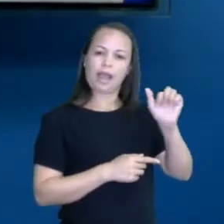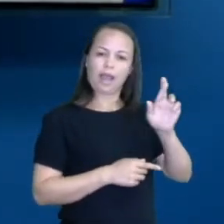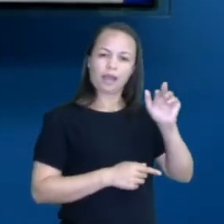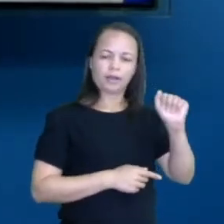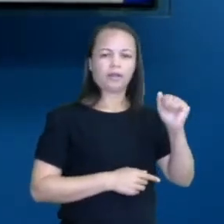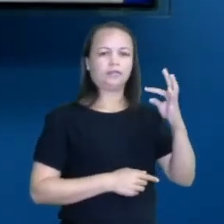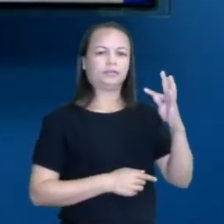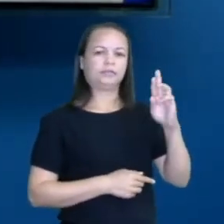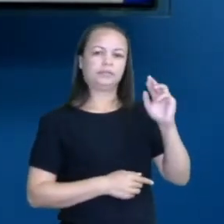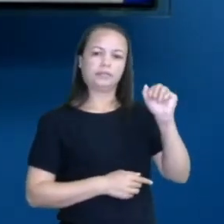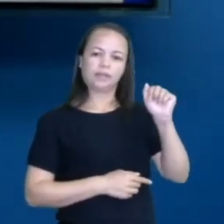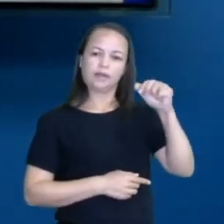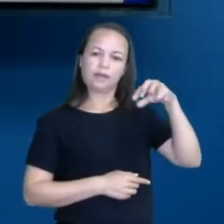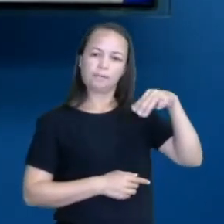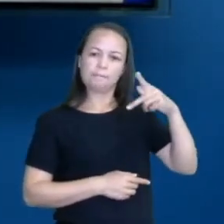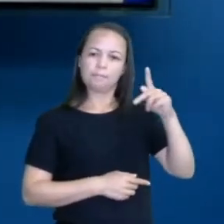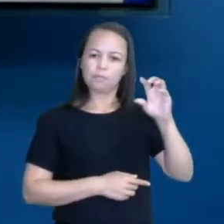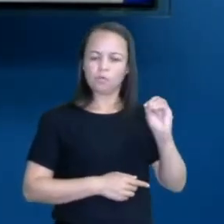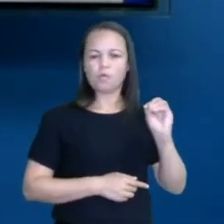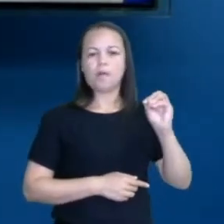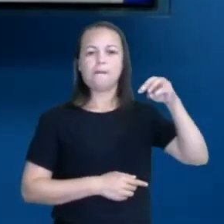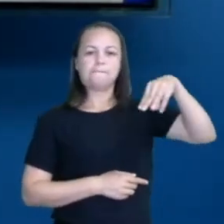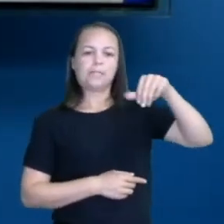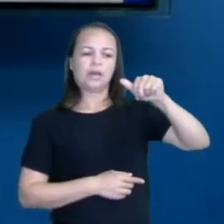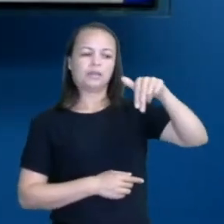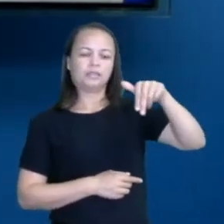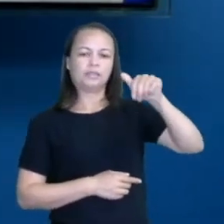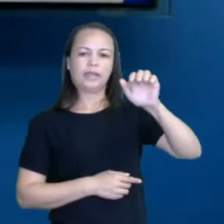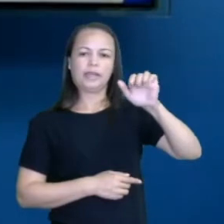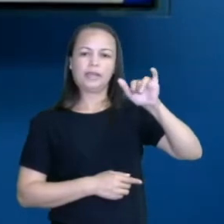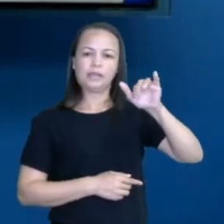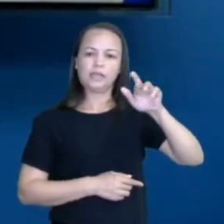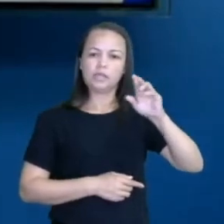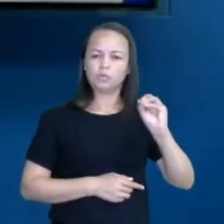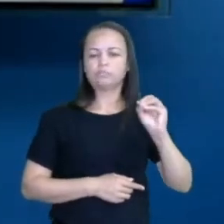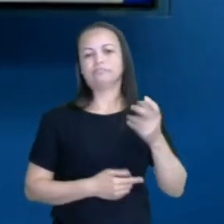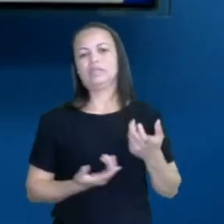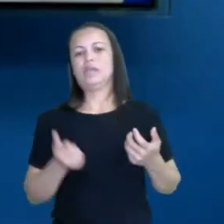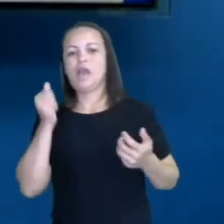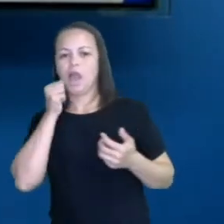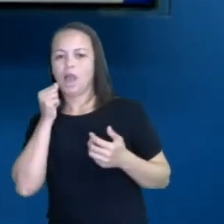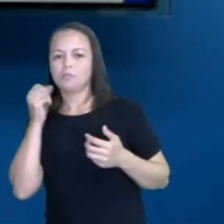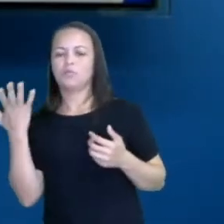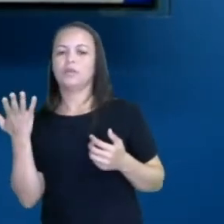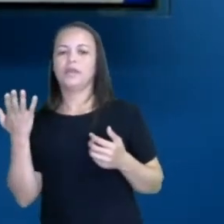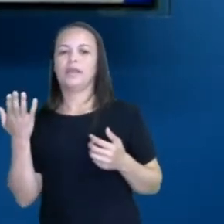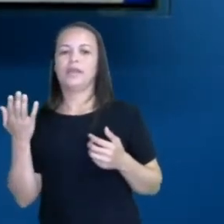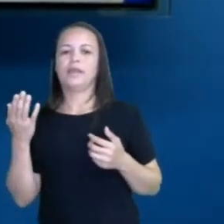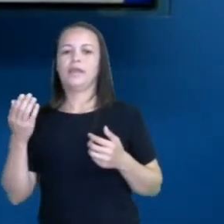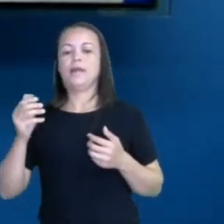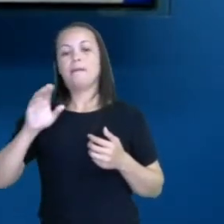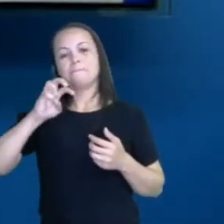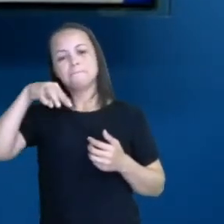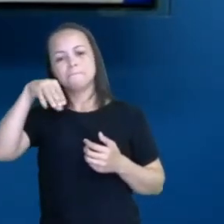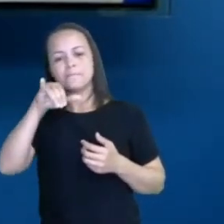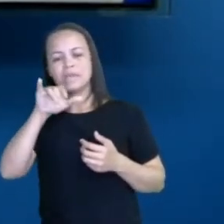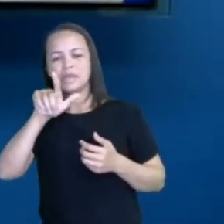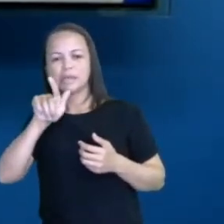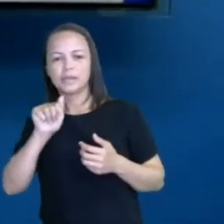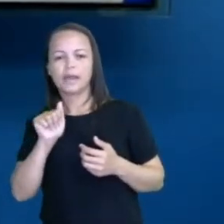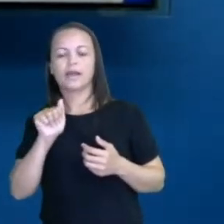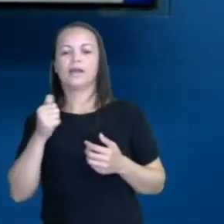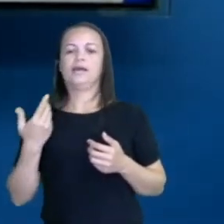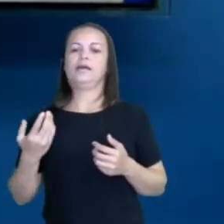maneiro. Enquanto a mulher ela já tem uma linguagem mais afetiva. Amiga, dia de trabalho, ótimo. Outro diálogo: